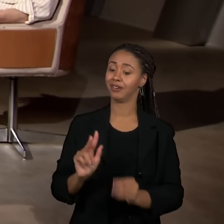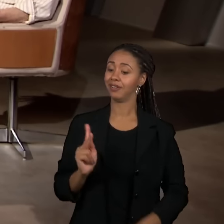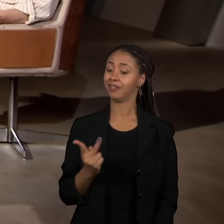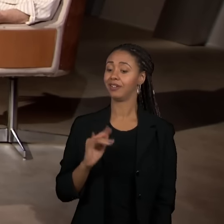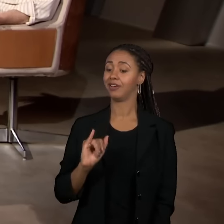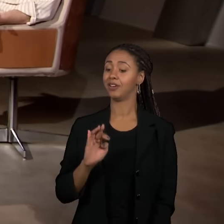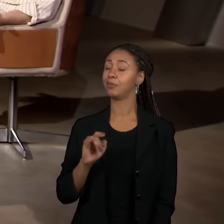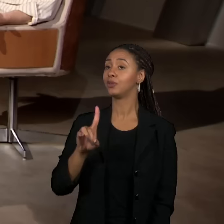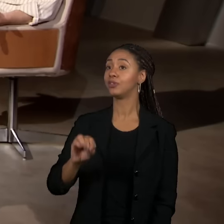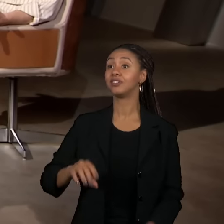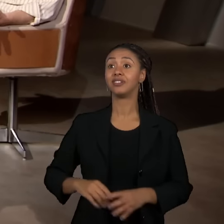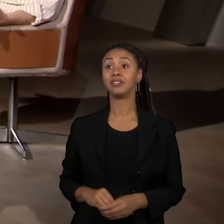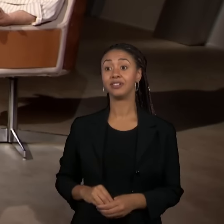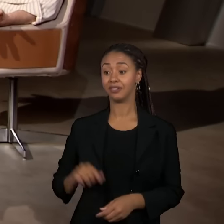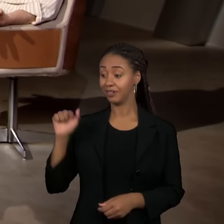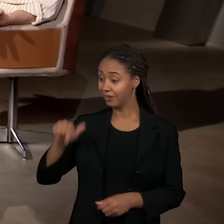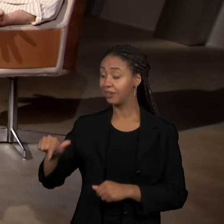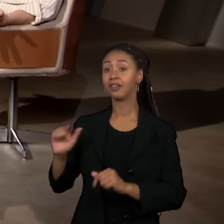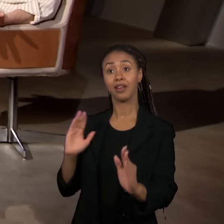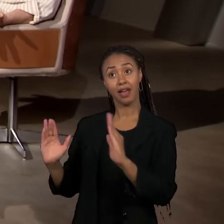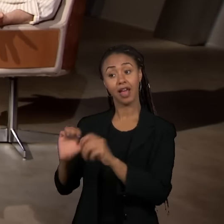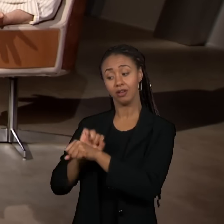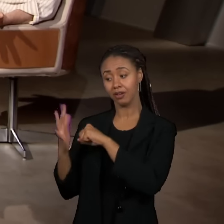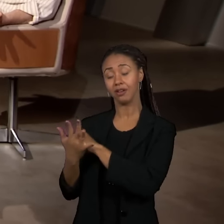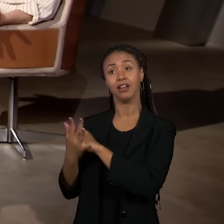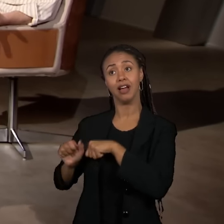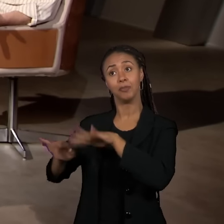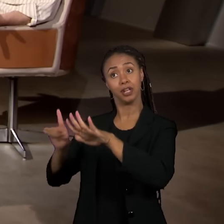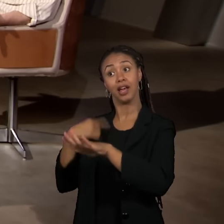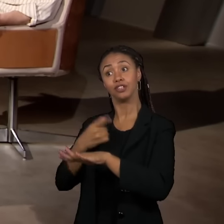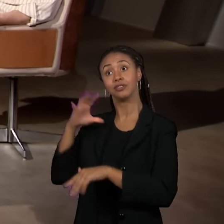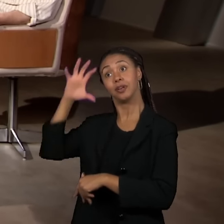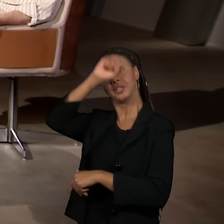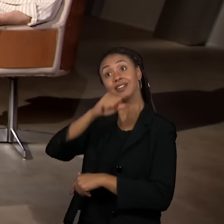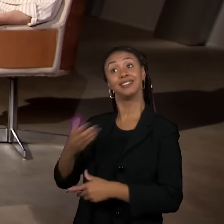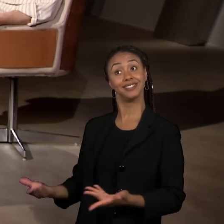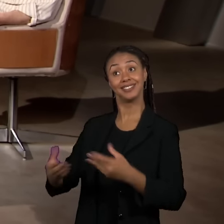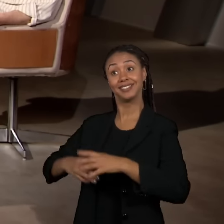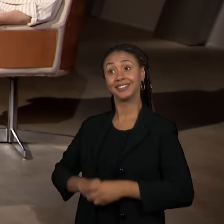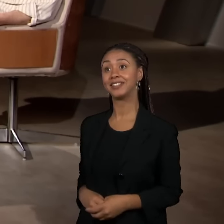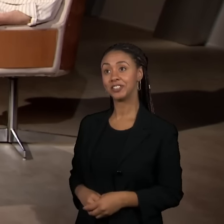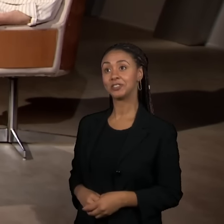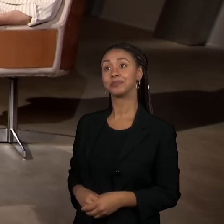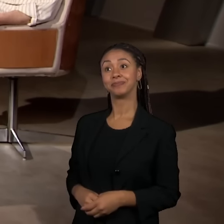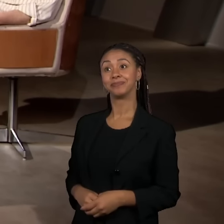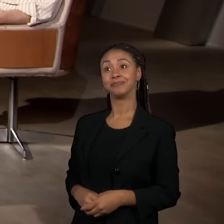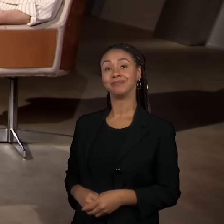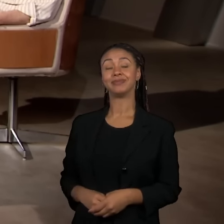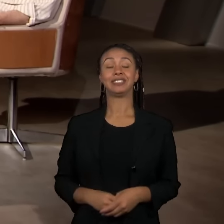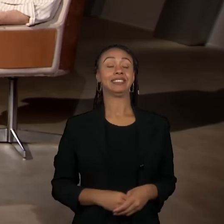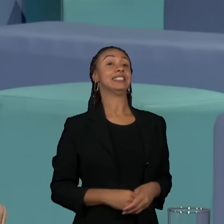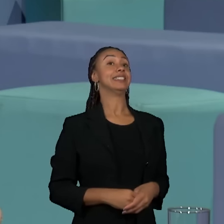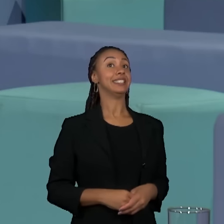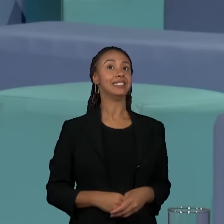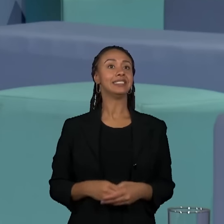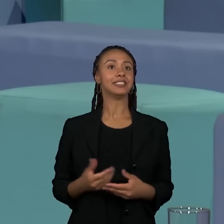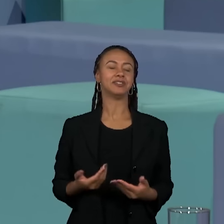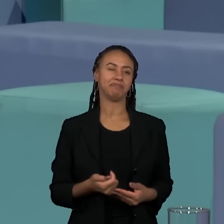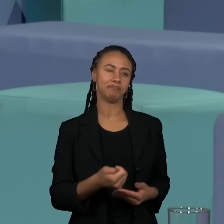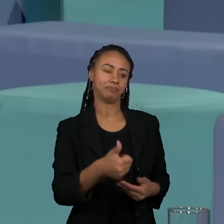foi coisa que a gente aprendeu durante a pandemia porque foi isso uhum bom já tá